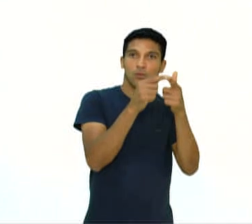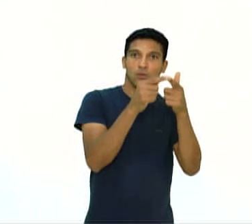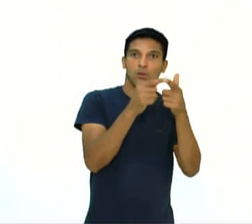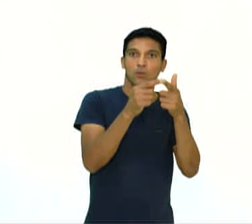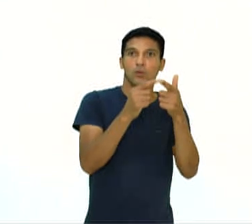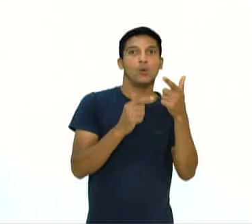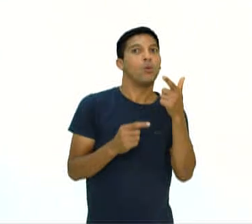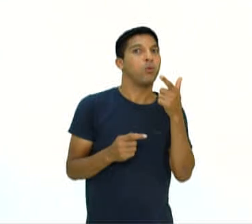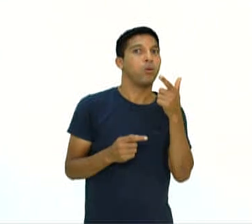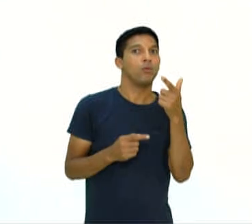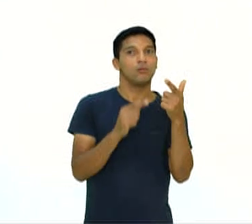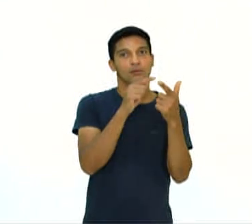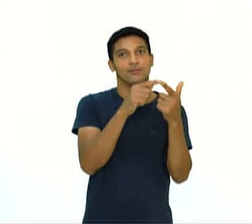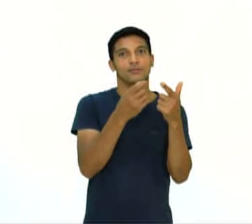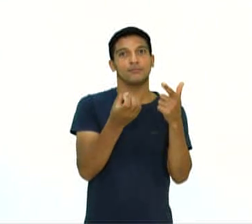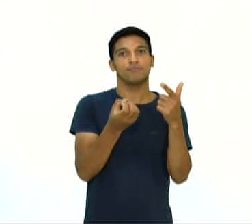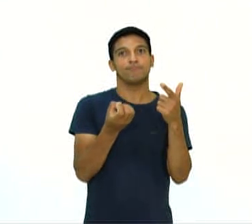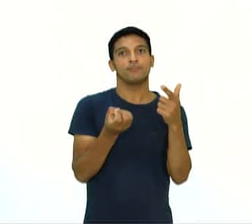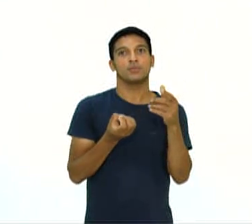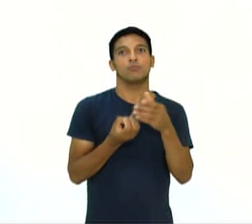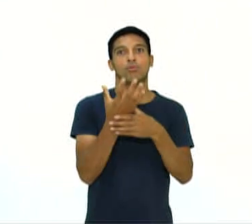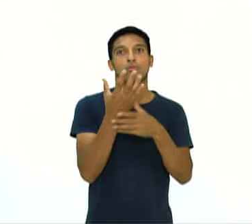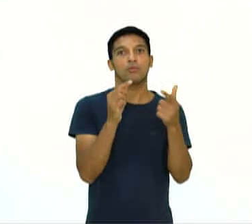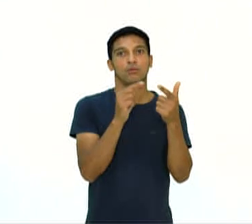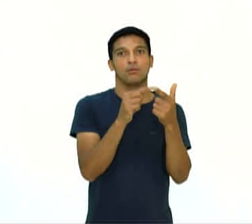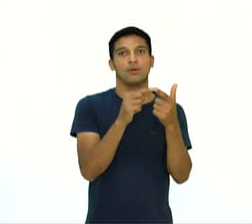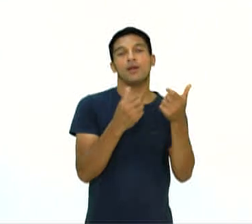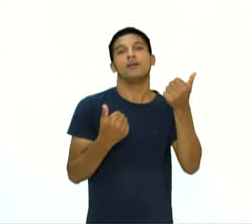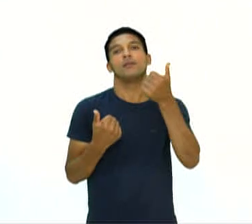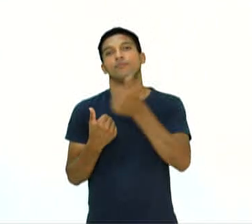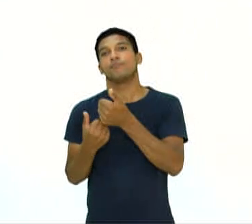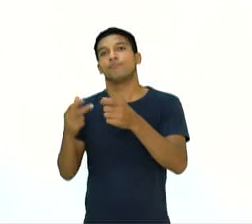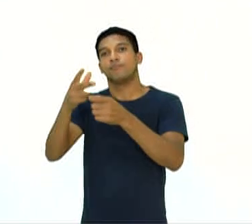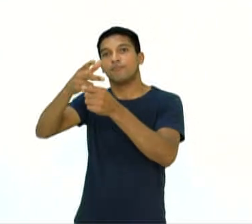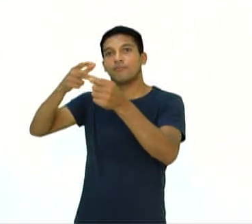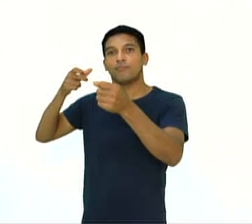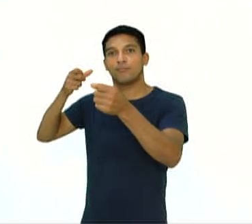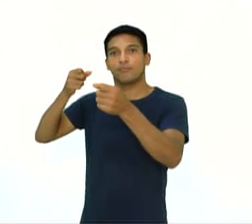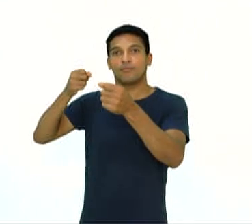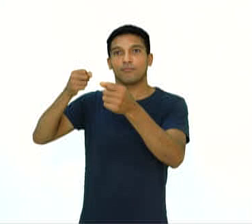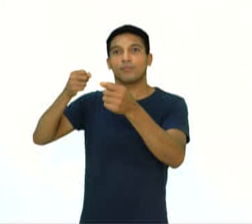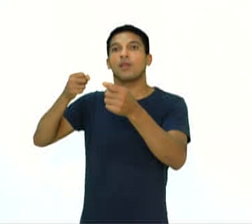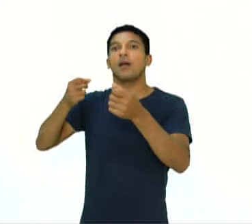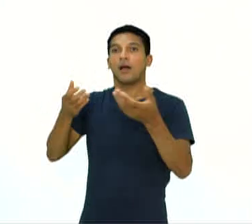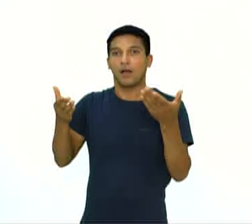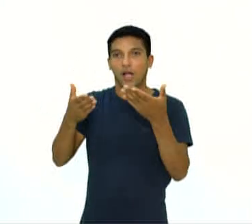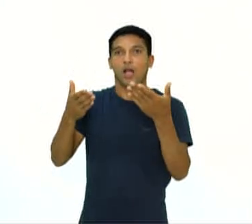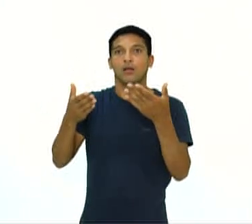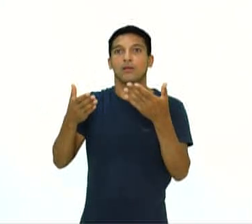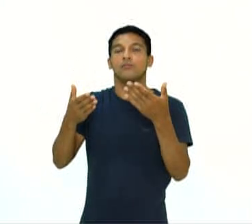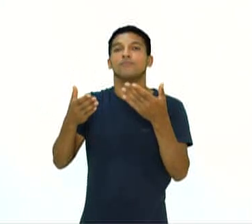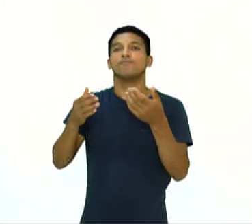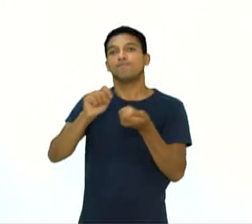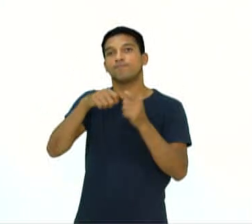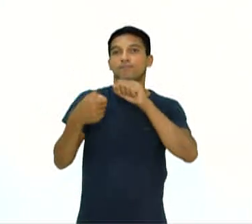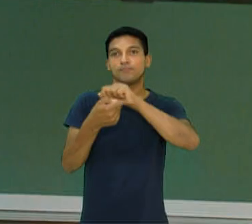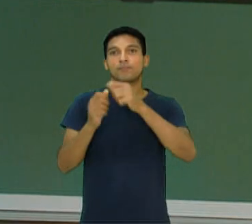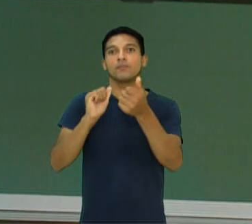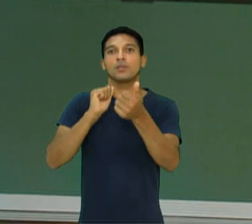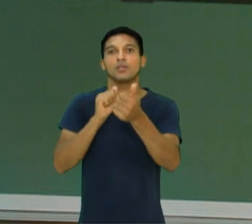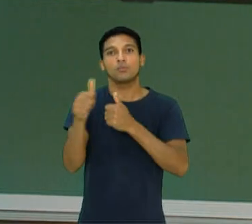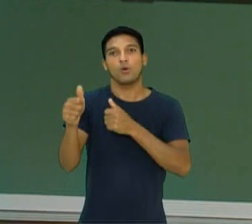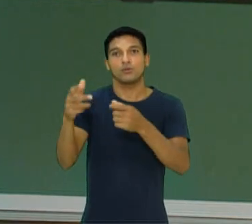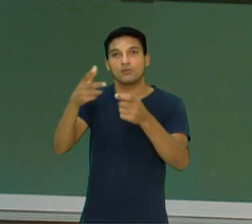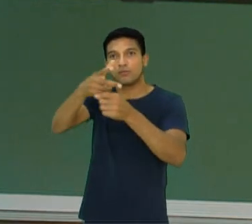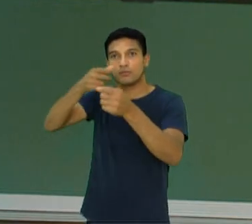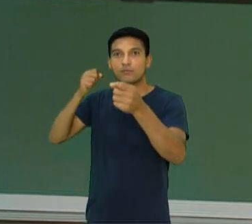sendo superado pelas armas de fogo e tornou-se um esporte. O objetivo do tiro com arco é